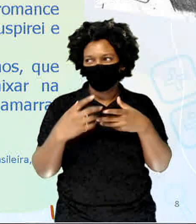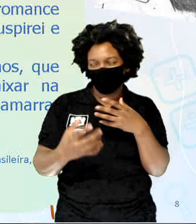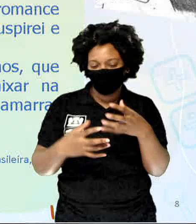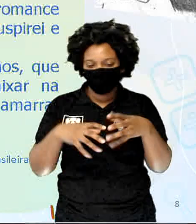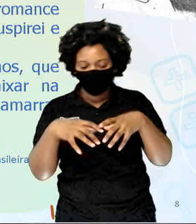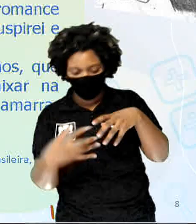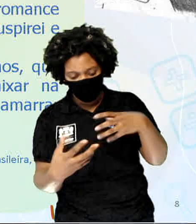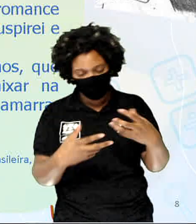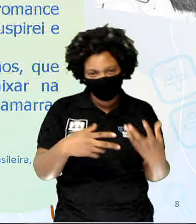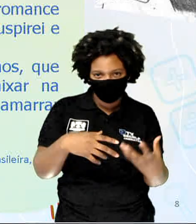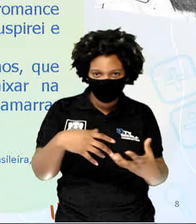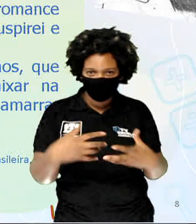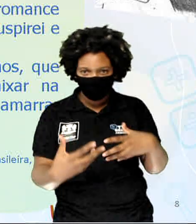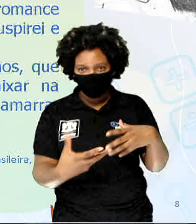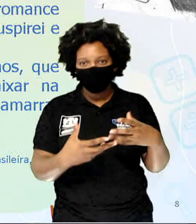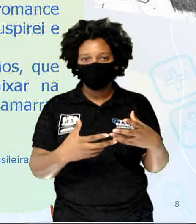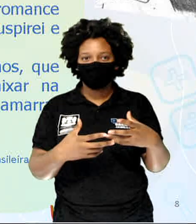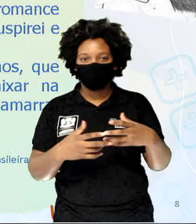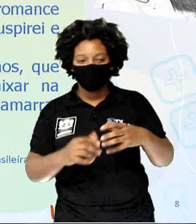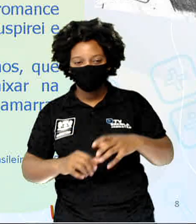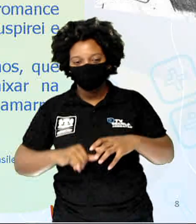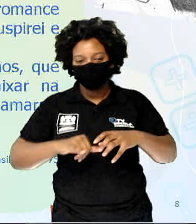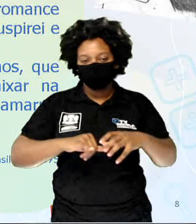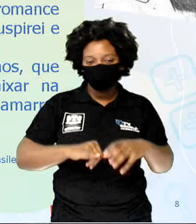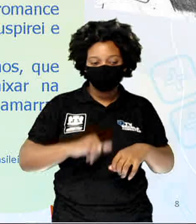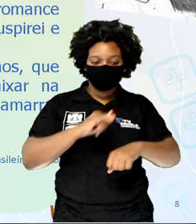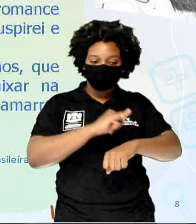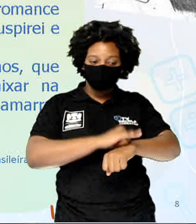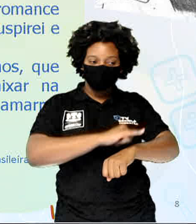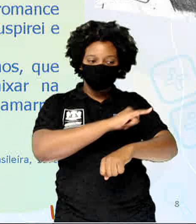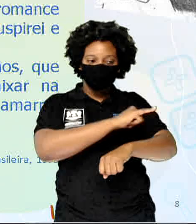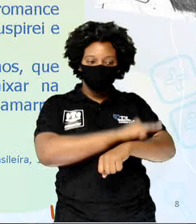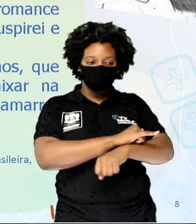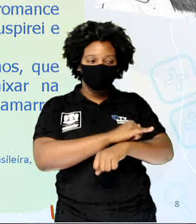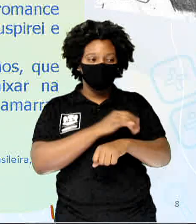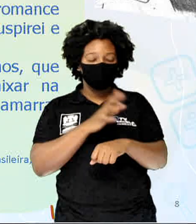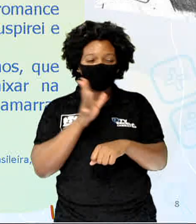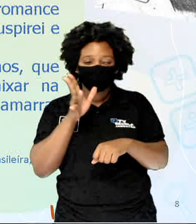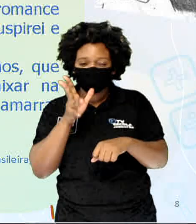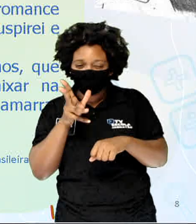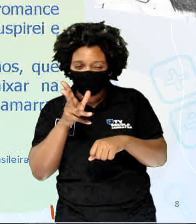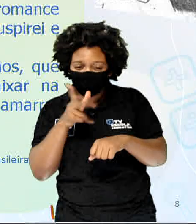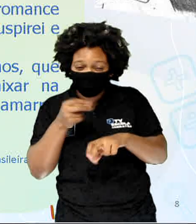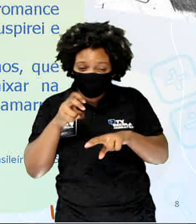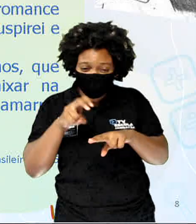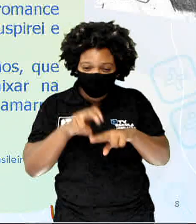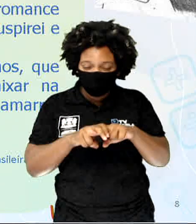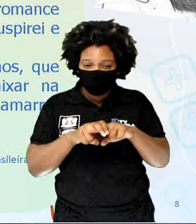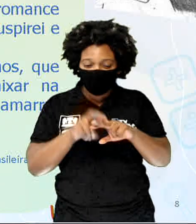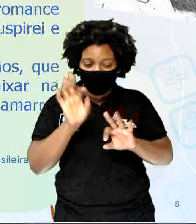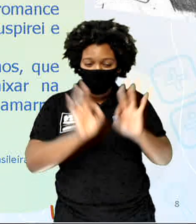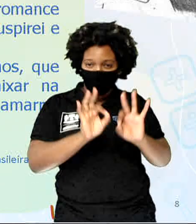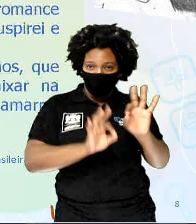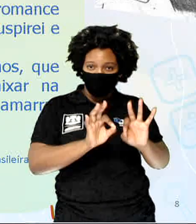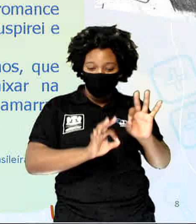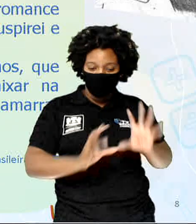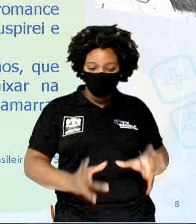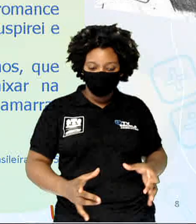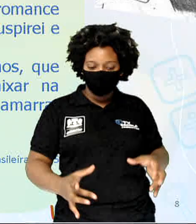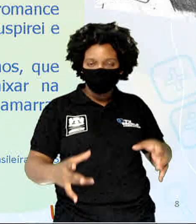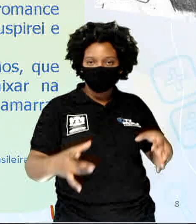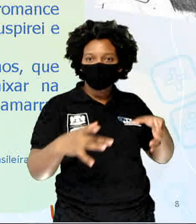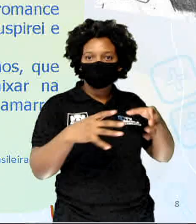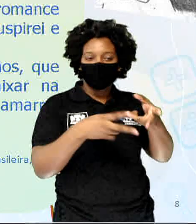desajeitadamente. Gorda como era, custou a se encaixar na poltrona e arrumar todos aqueles pacotes. Perceba que